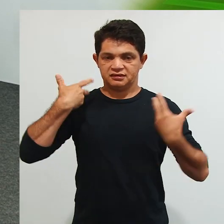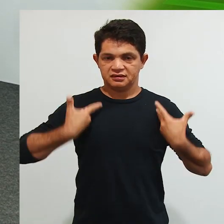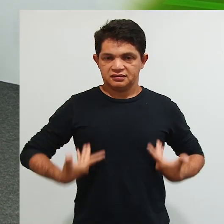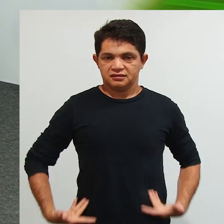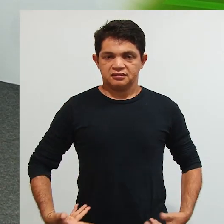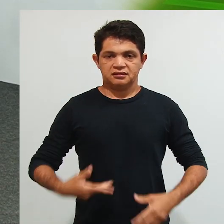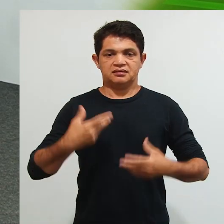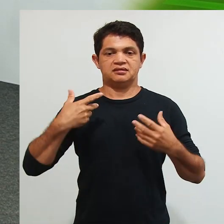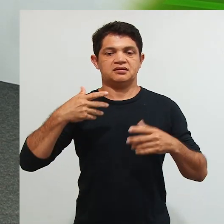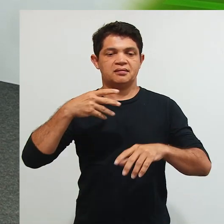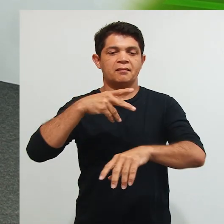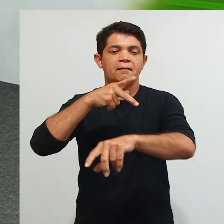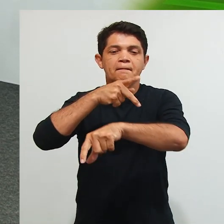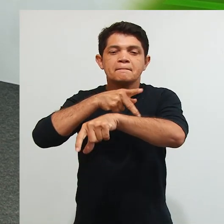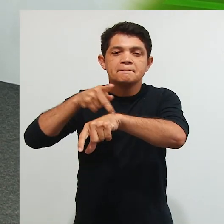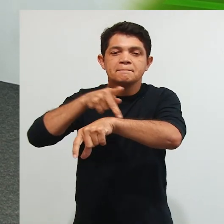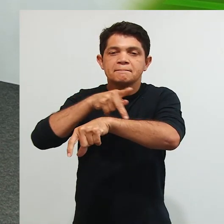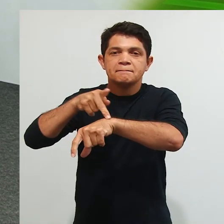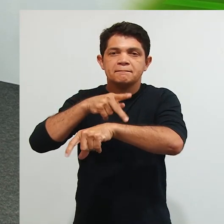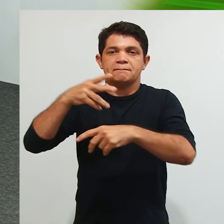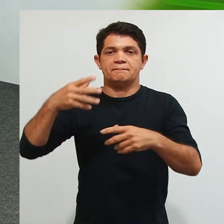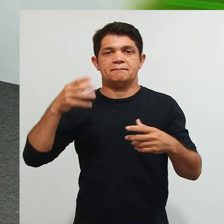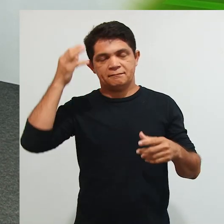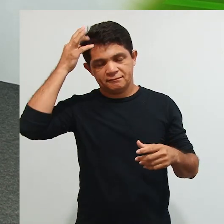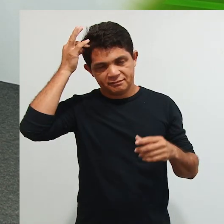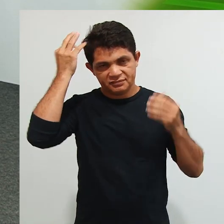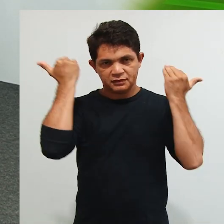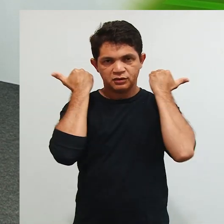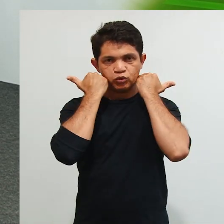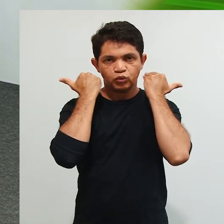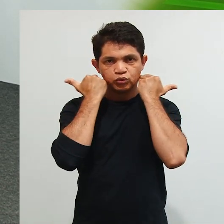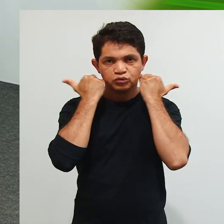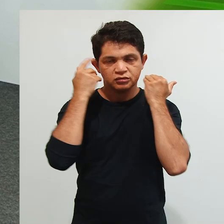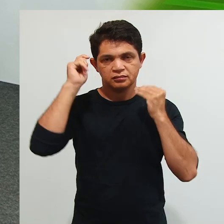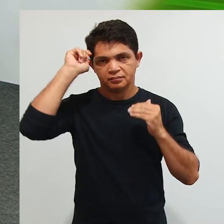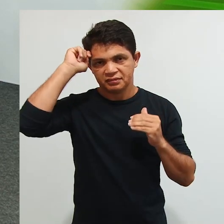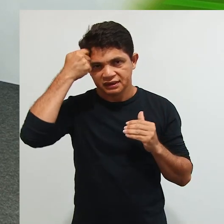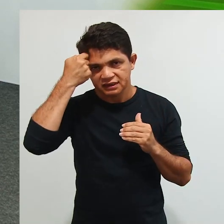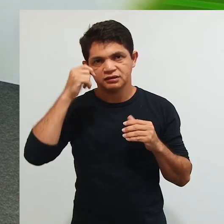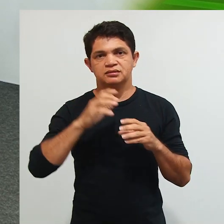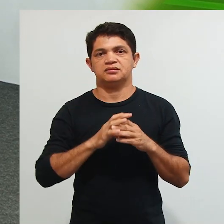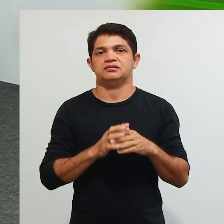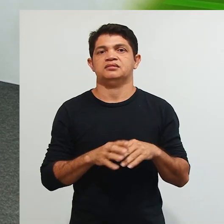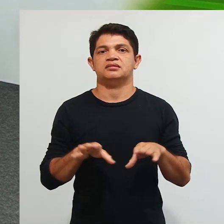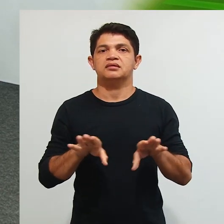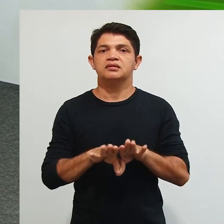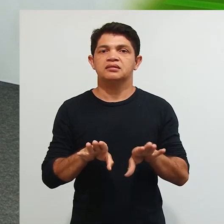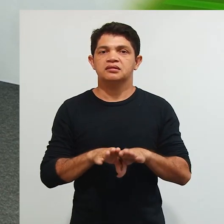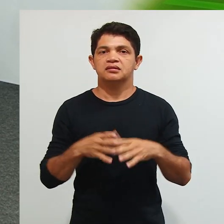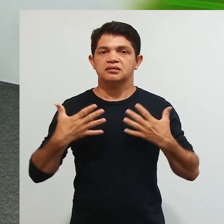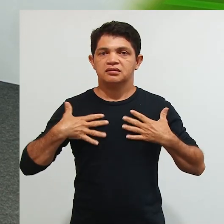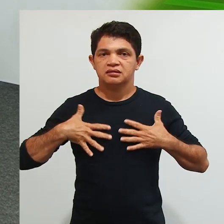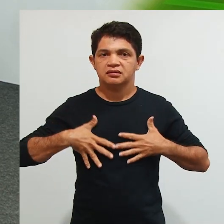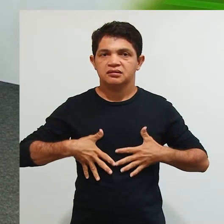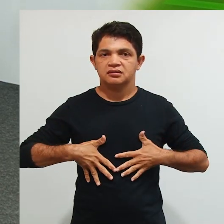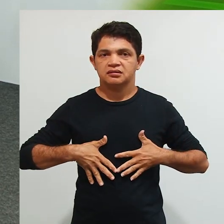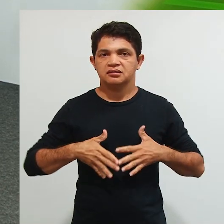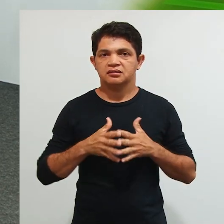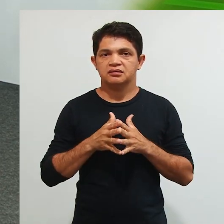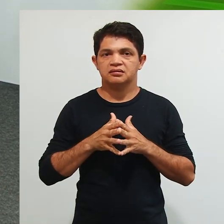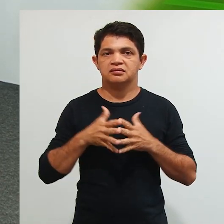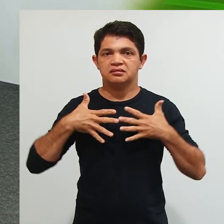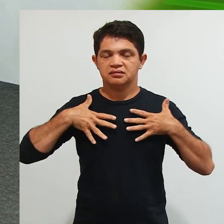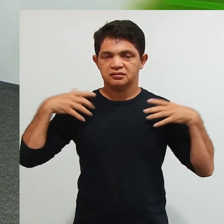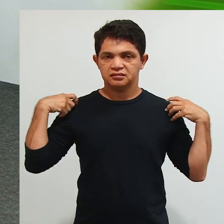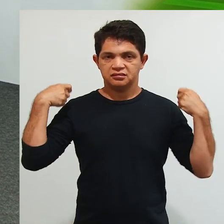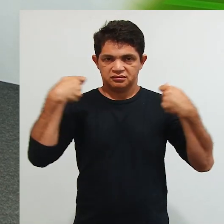mulher parda, tenho cabelos curtos, pretos, e hoje eu estou trajando